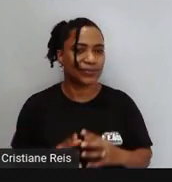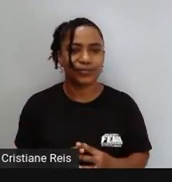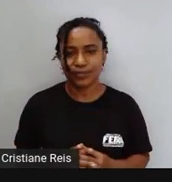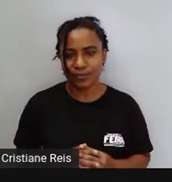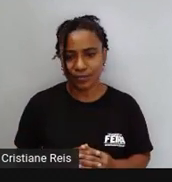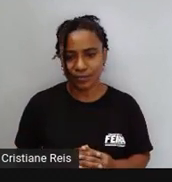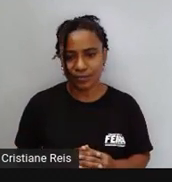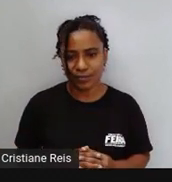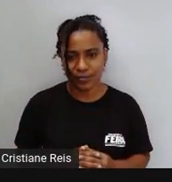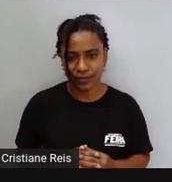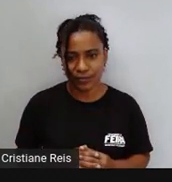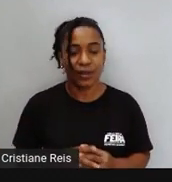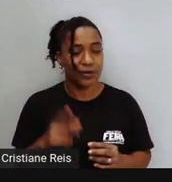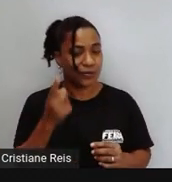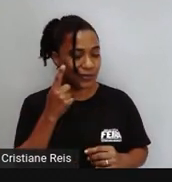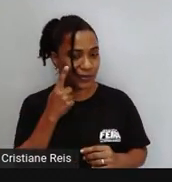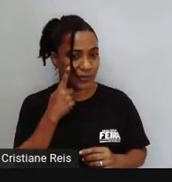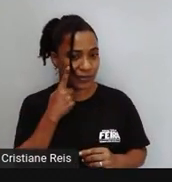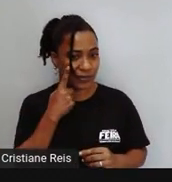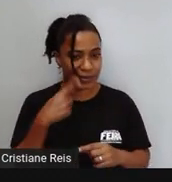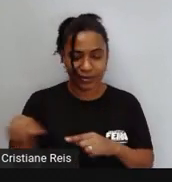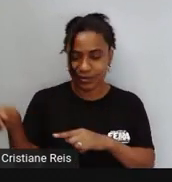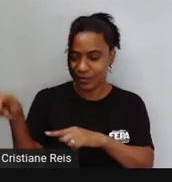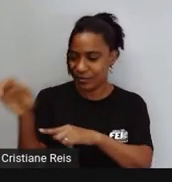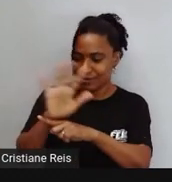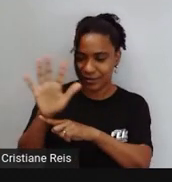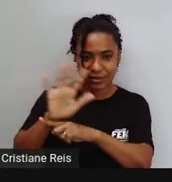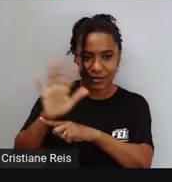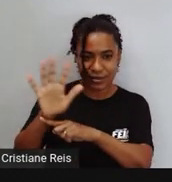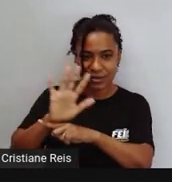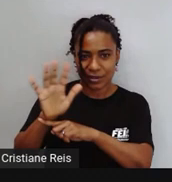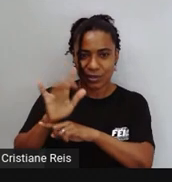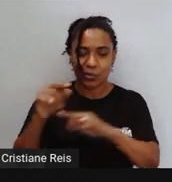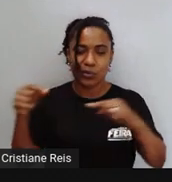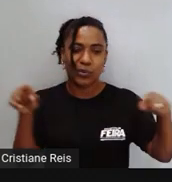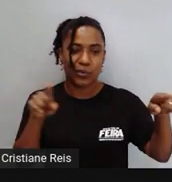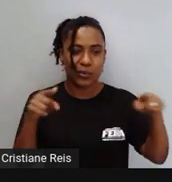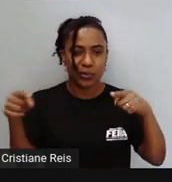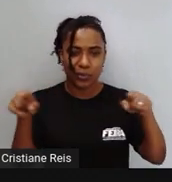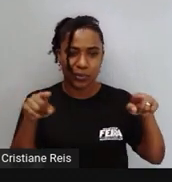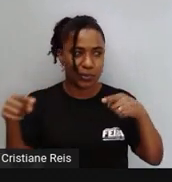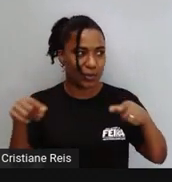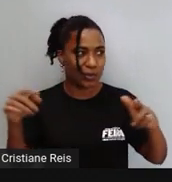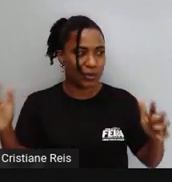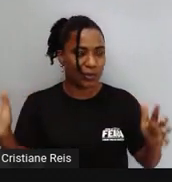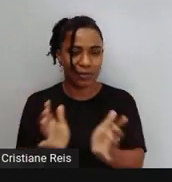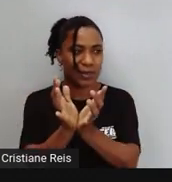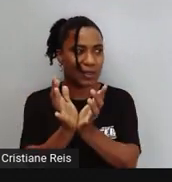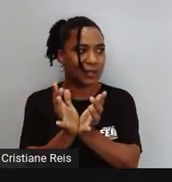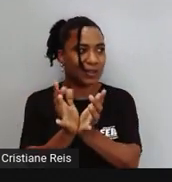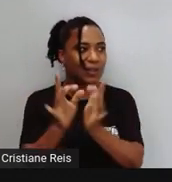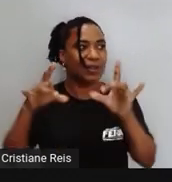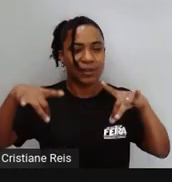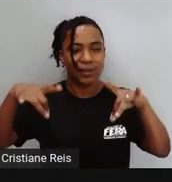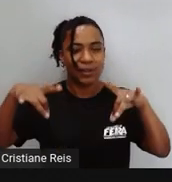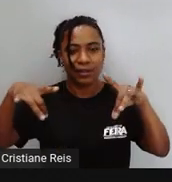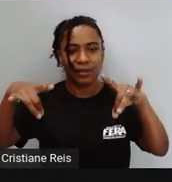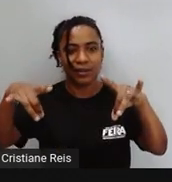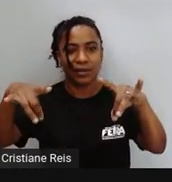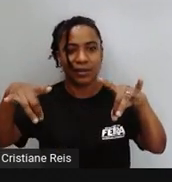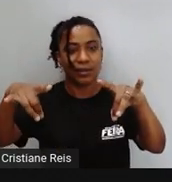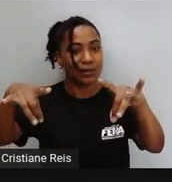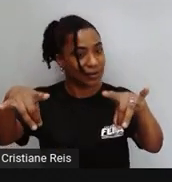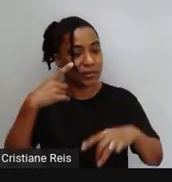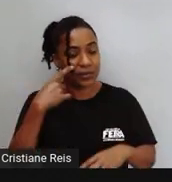a partir do videoclipe da banda australiana, não sei se vocês conhecem, é uma banda australiana